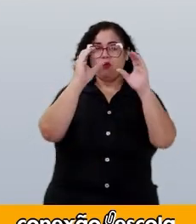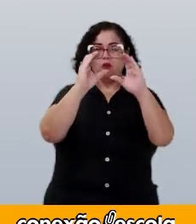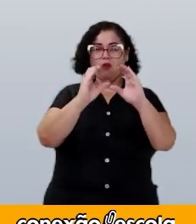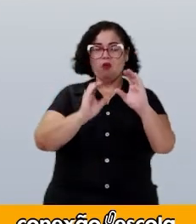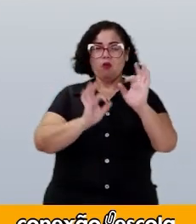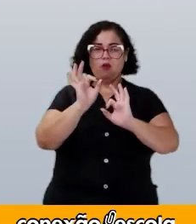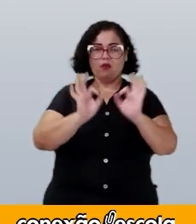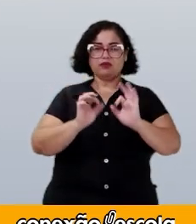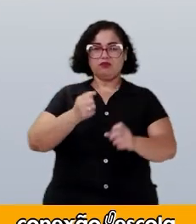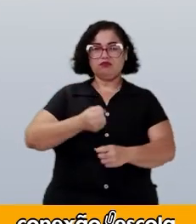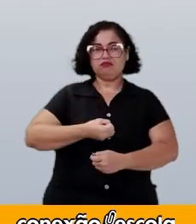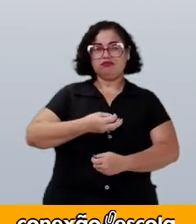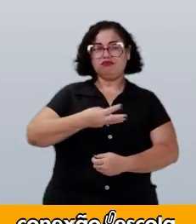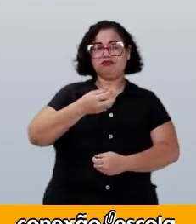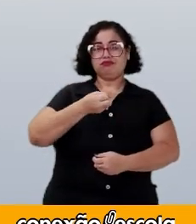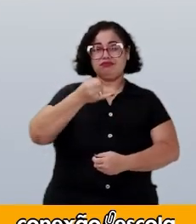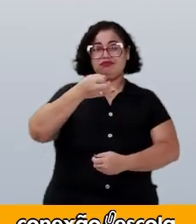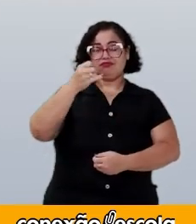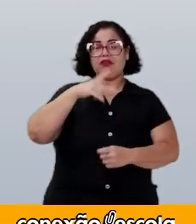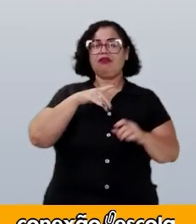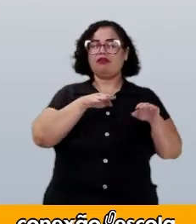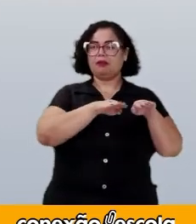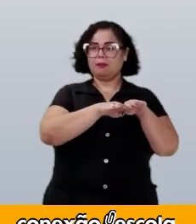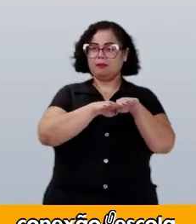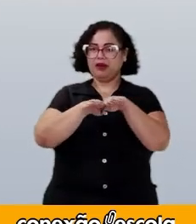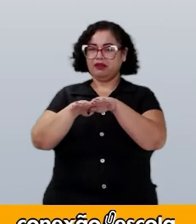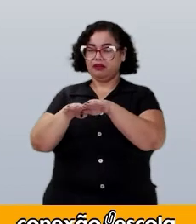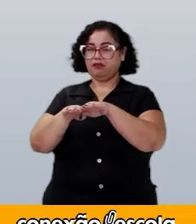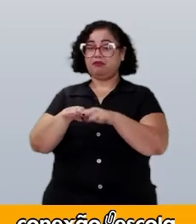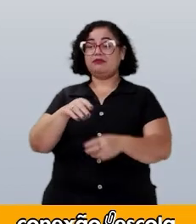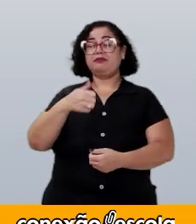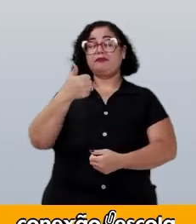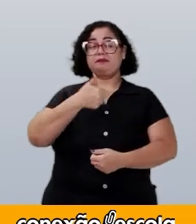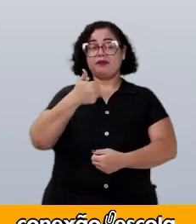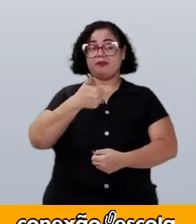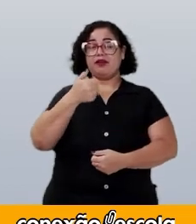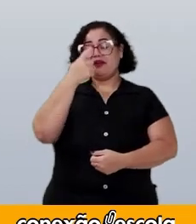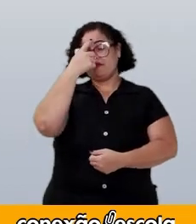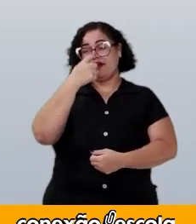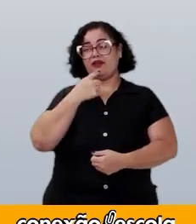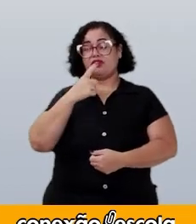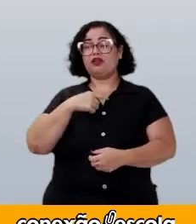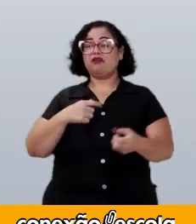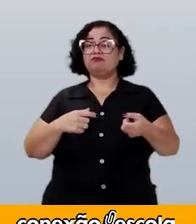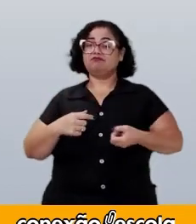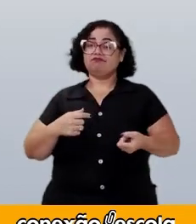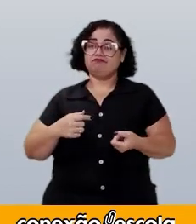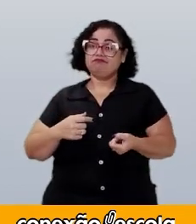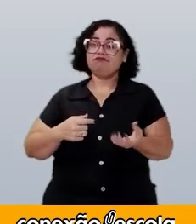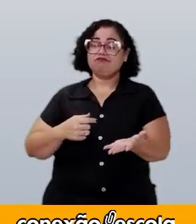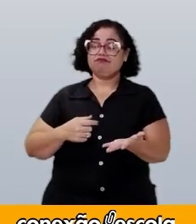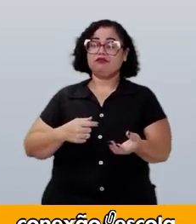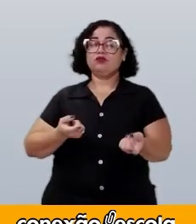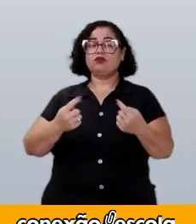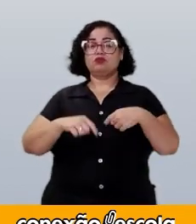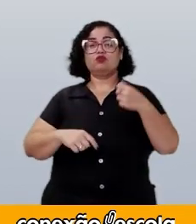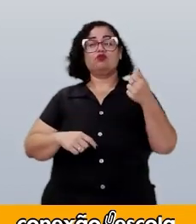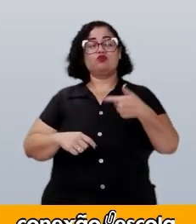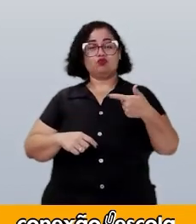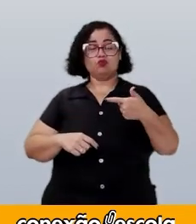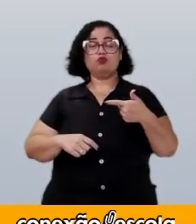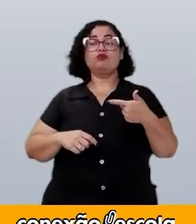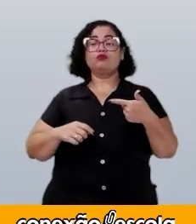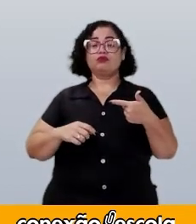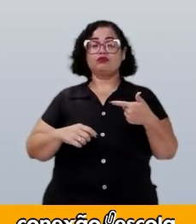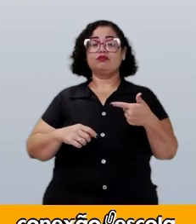disposição deles e a quantidade seguem um padrão. Na primeira imagem, eu tenho um cubo. Na segunda imagem,